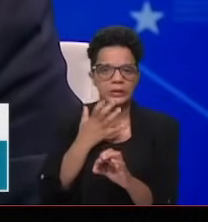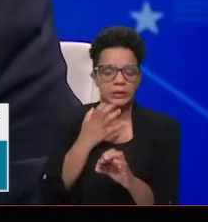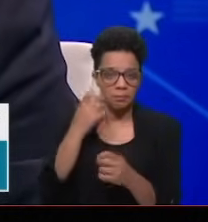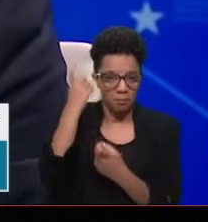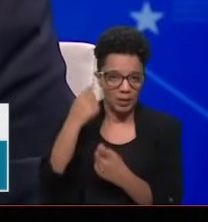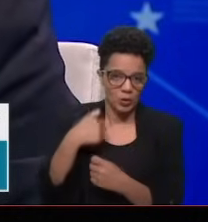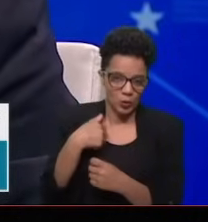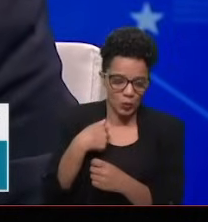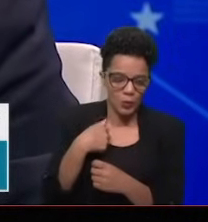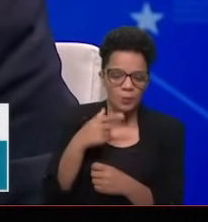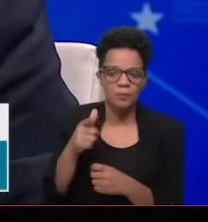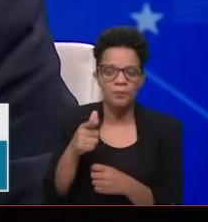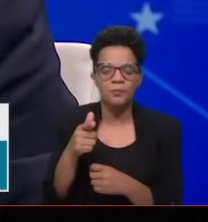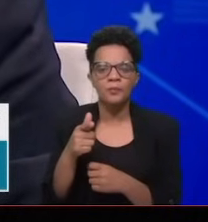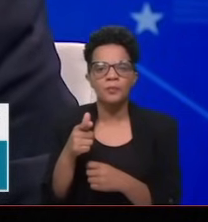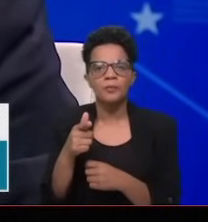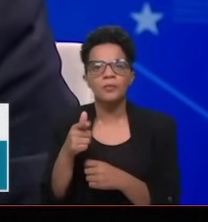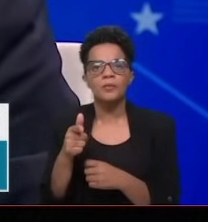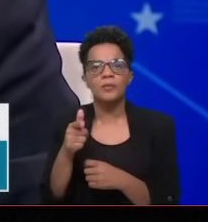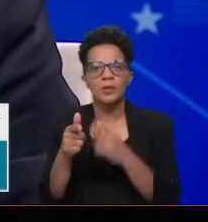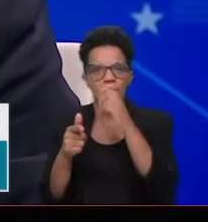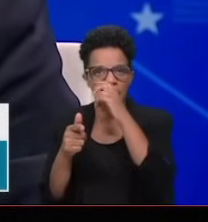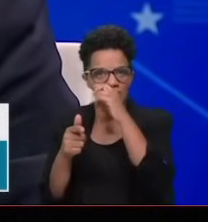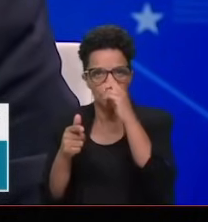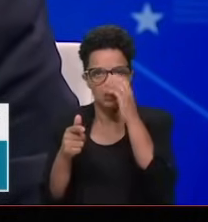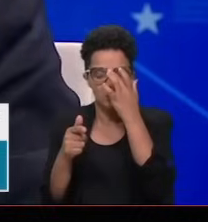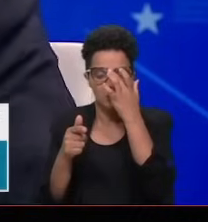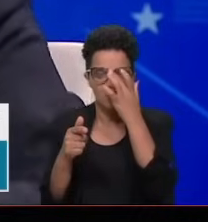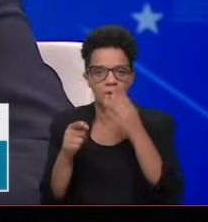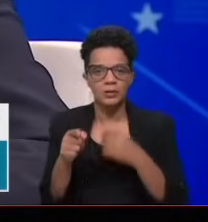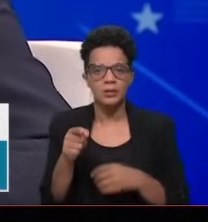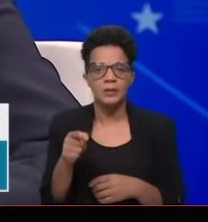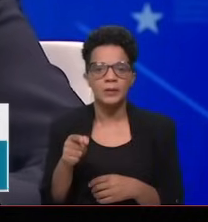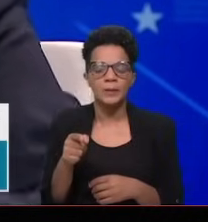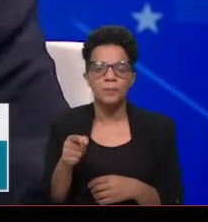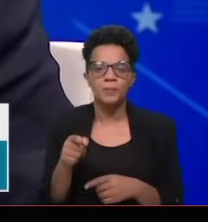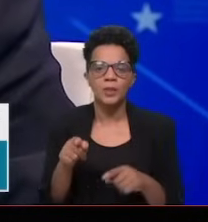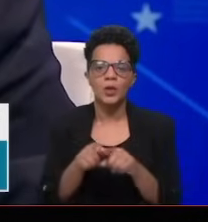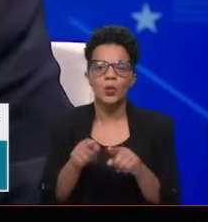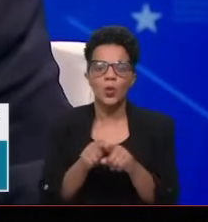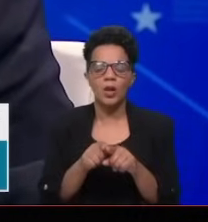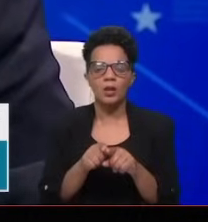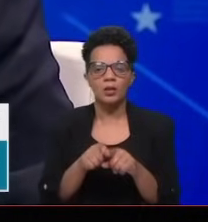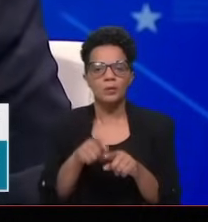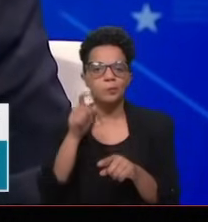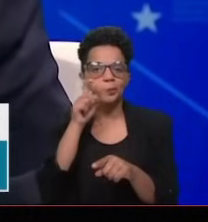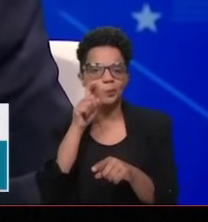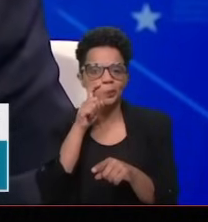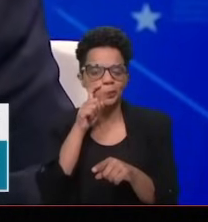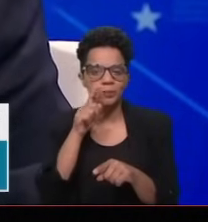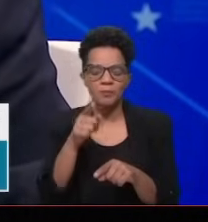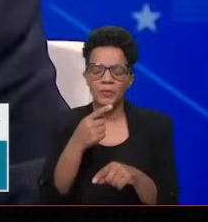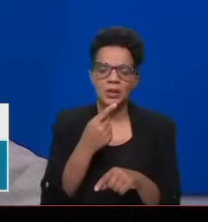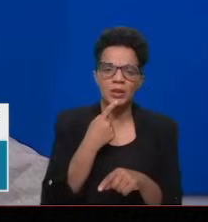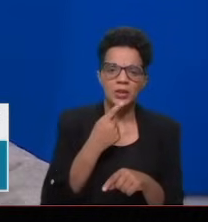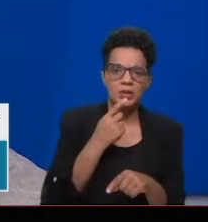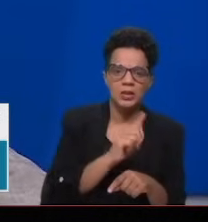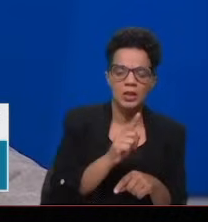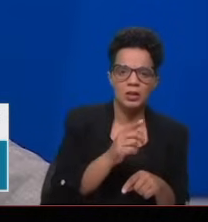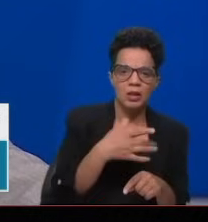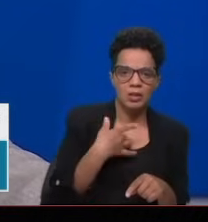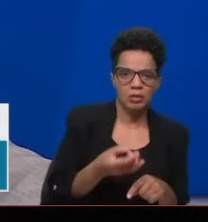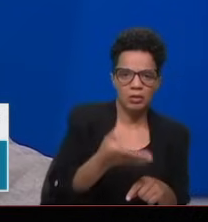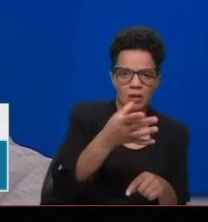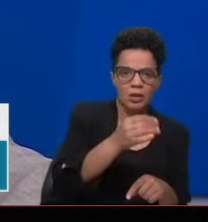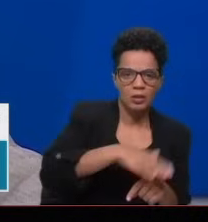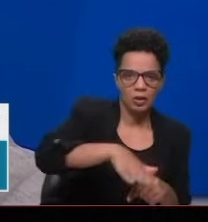eu essa a digamos uma cintura de segurança feita pelo próprio portanto não pressupunha a cedência dos